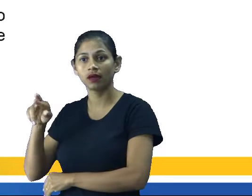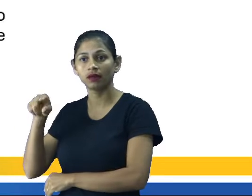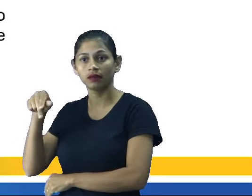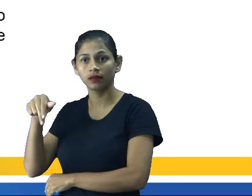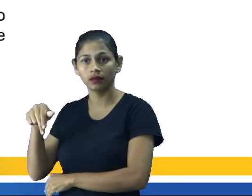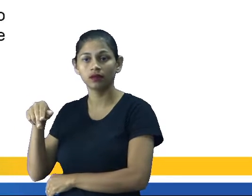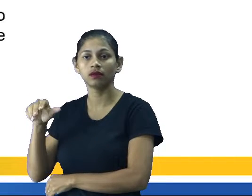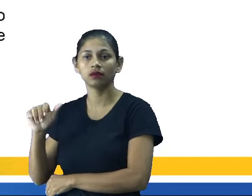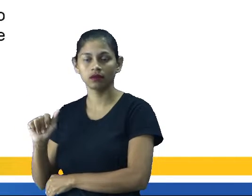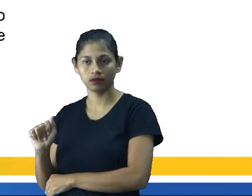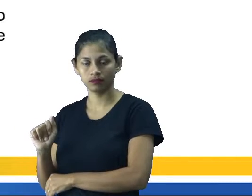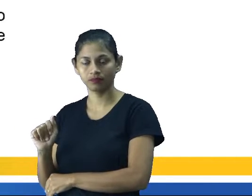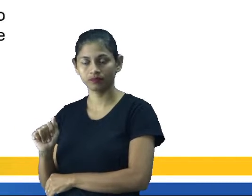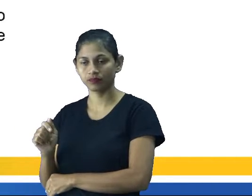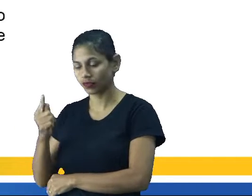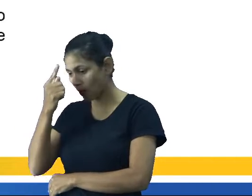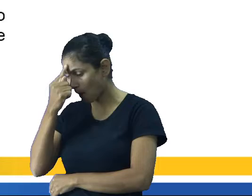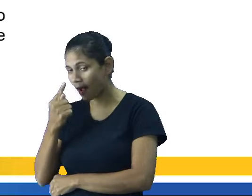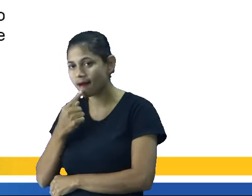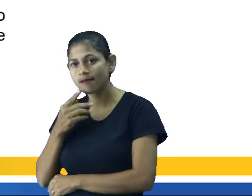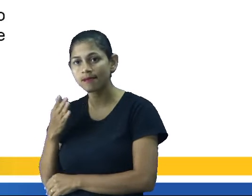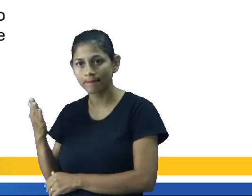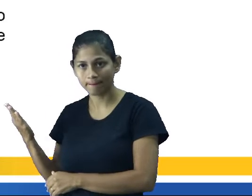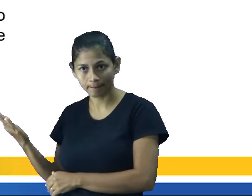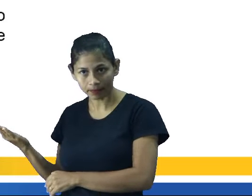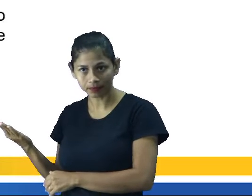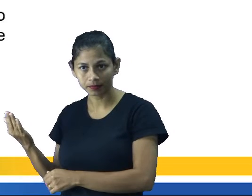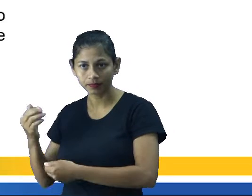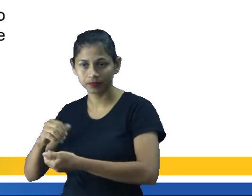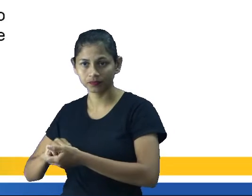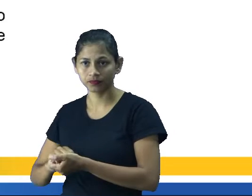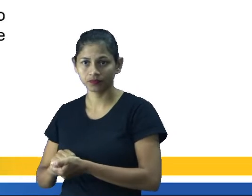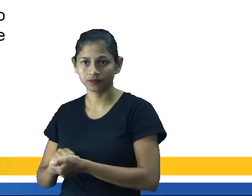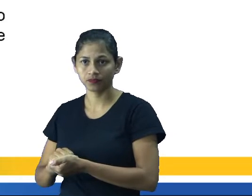figura, nós vemos aí uma célula do tipo eucarionte,